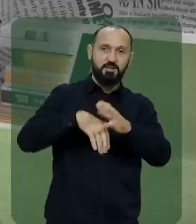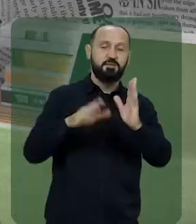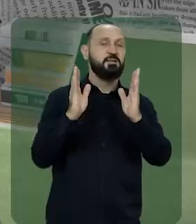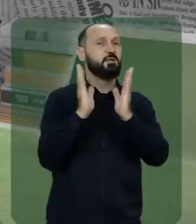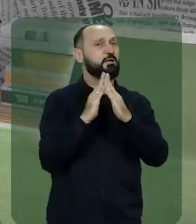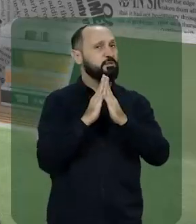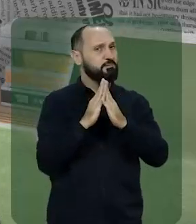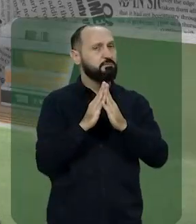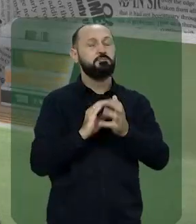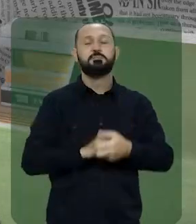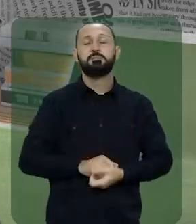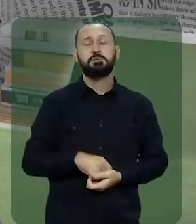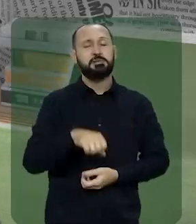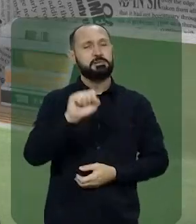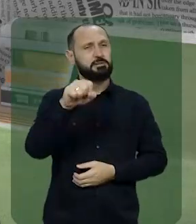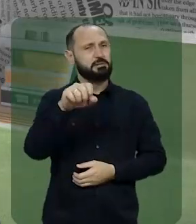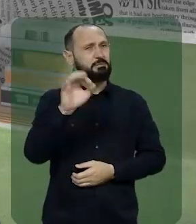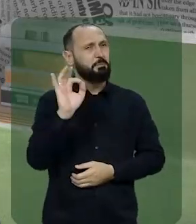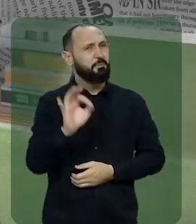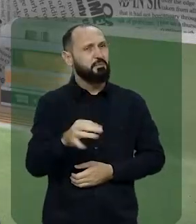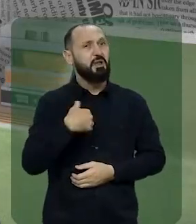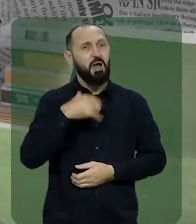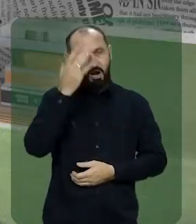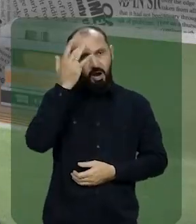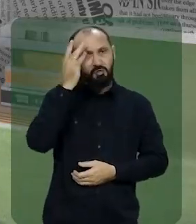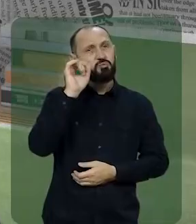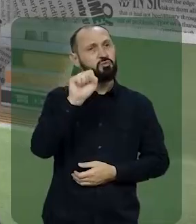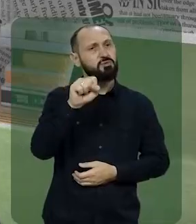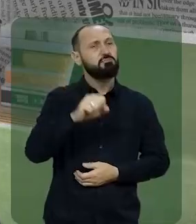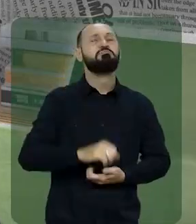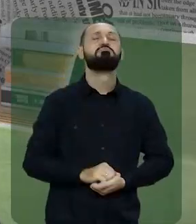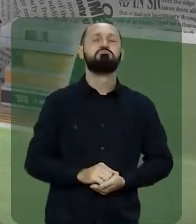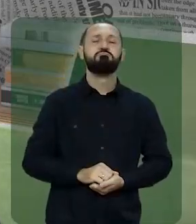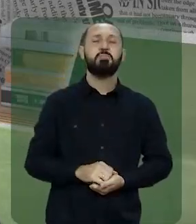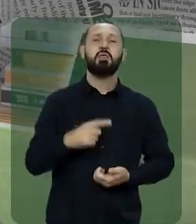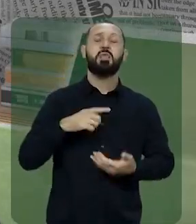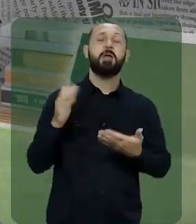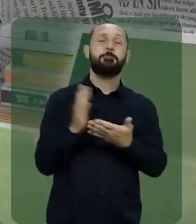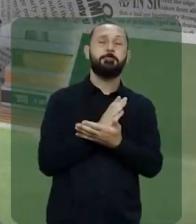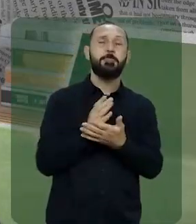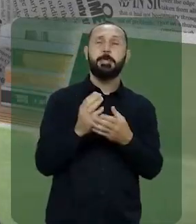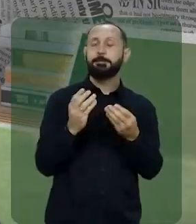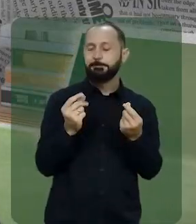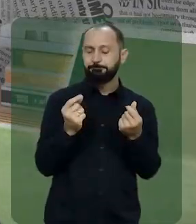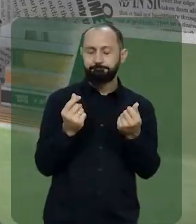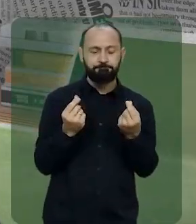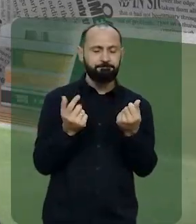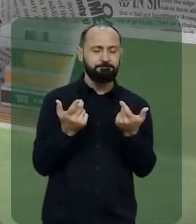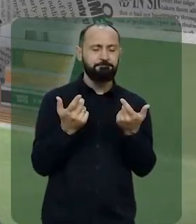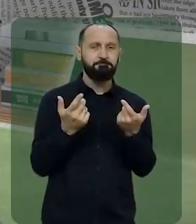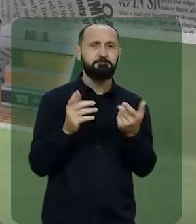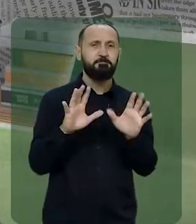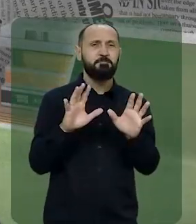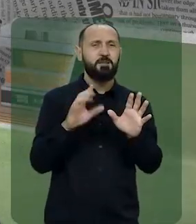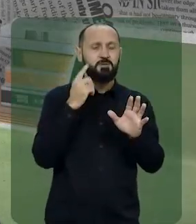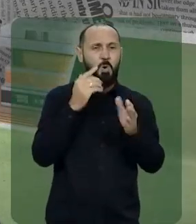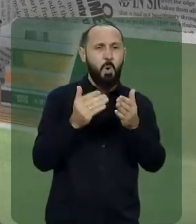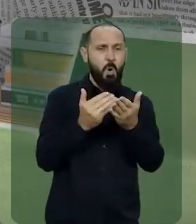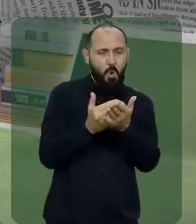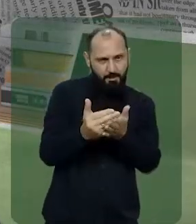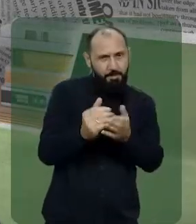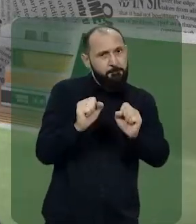casa? Perfeitamente, eu acredito. E existe eu acho que nós podemos